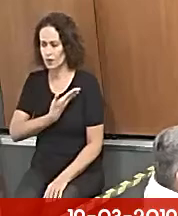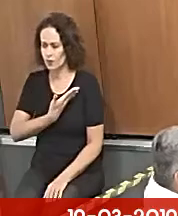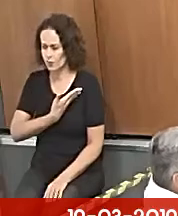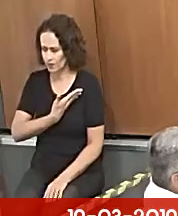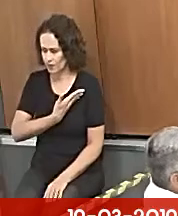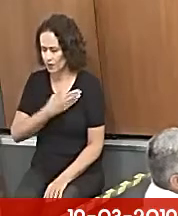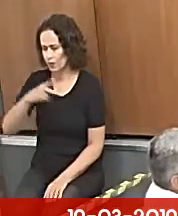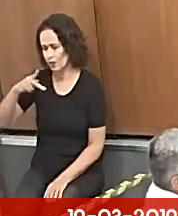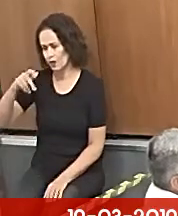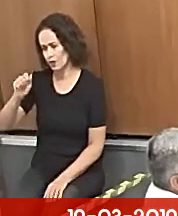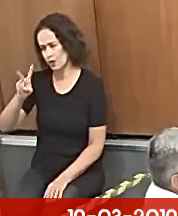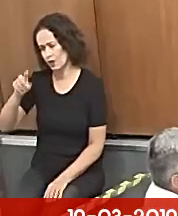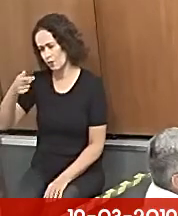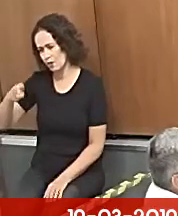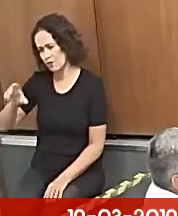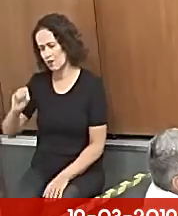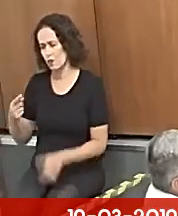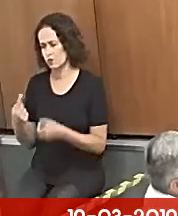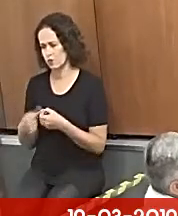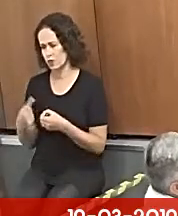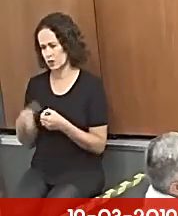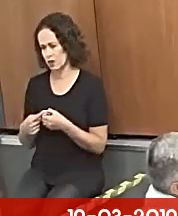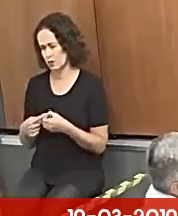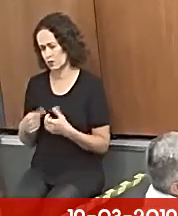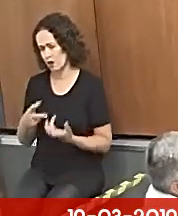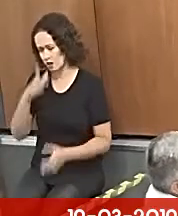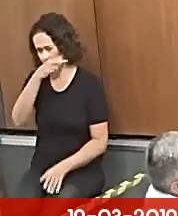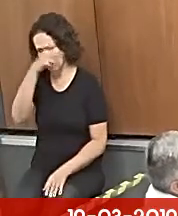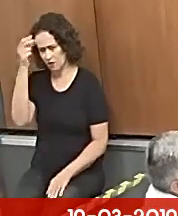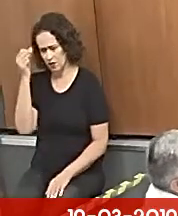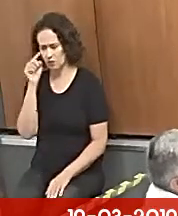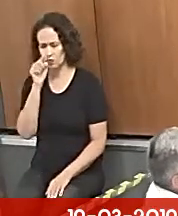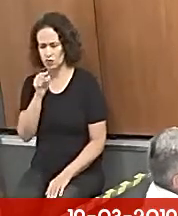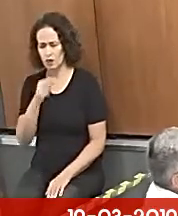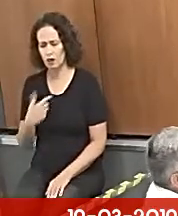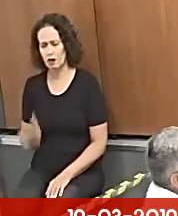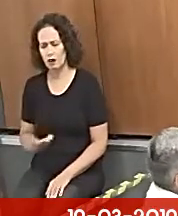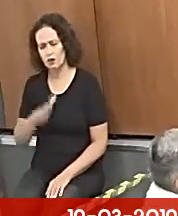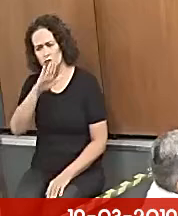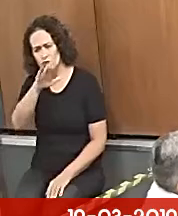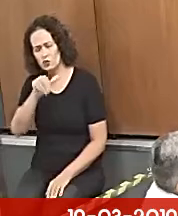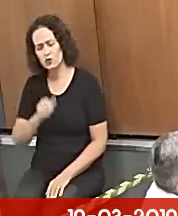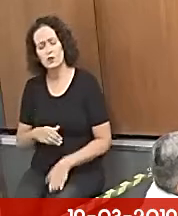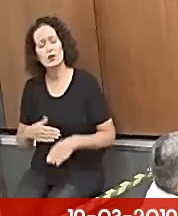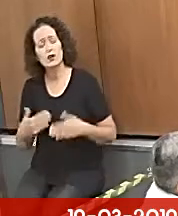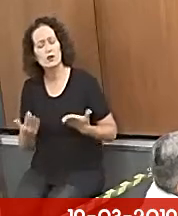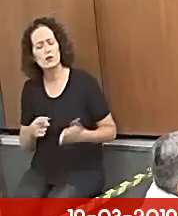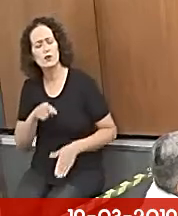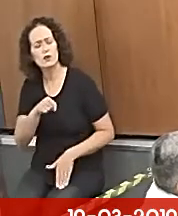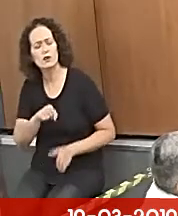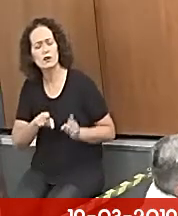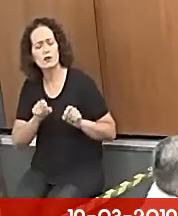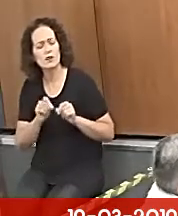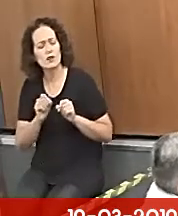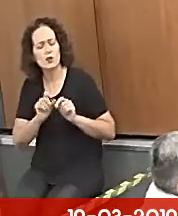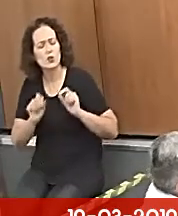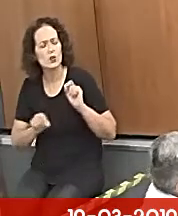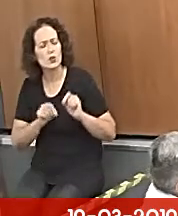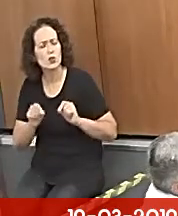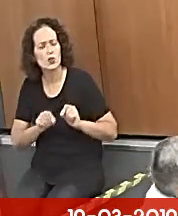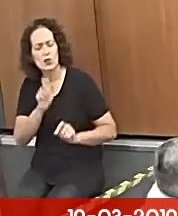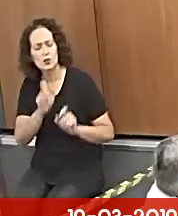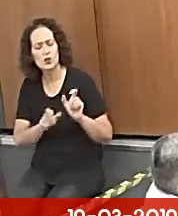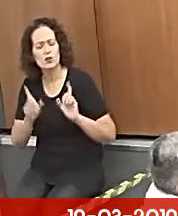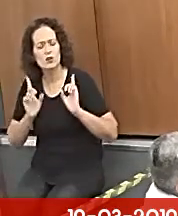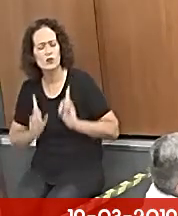né ele é o prefeito de lá vêm cá fulano que você está falando fazendo em prol das pessoas com deficiência nada